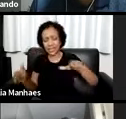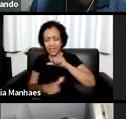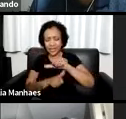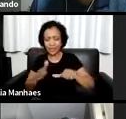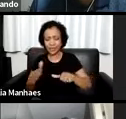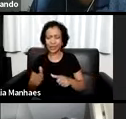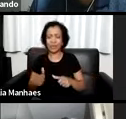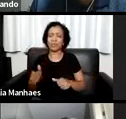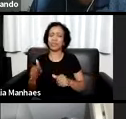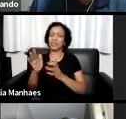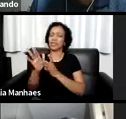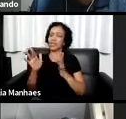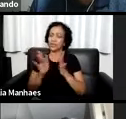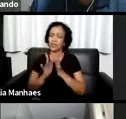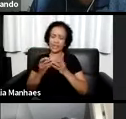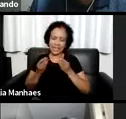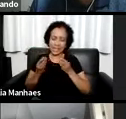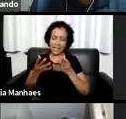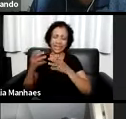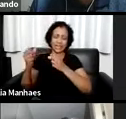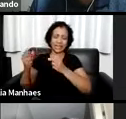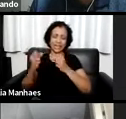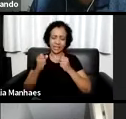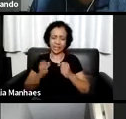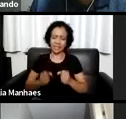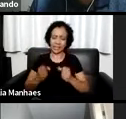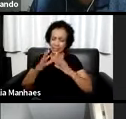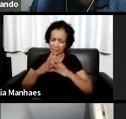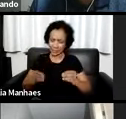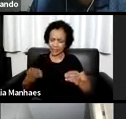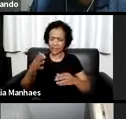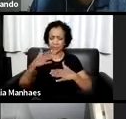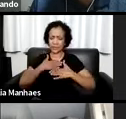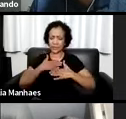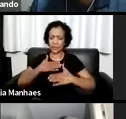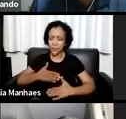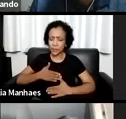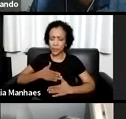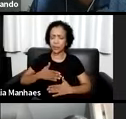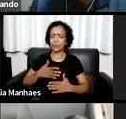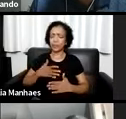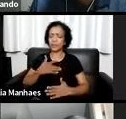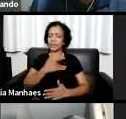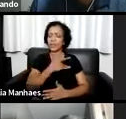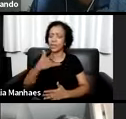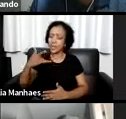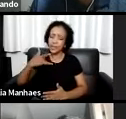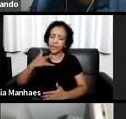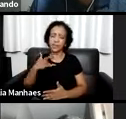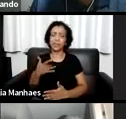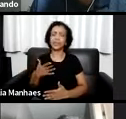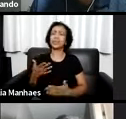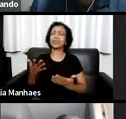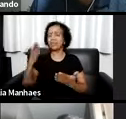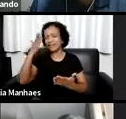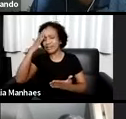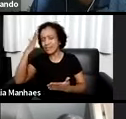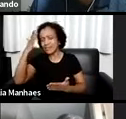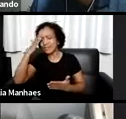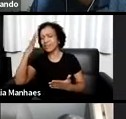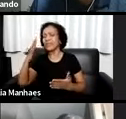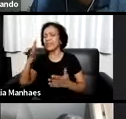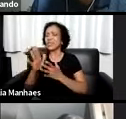não apenas a cura de uma enfermidade física, mas a enfermidade que cura integralmente a vida de uma pessoa, que restaura a